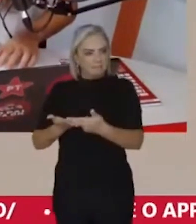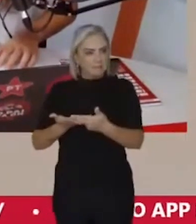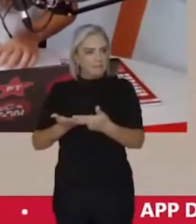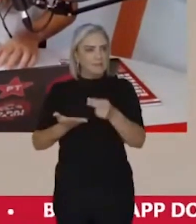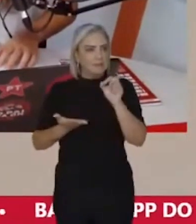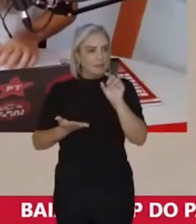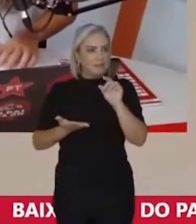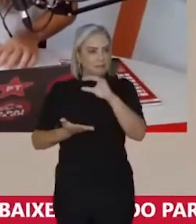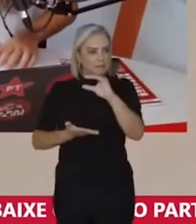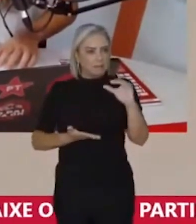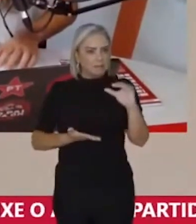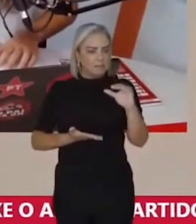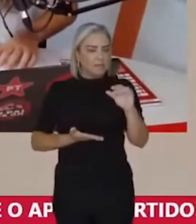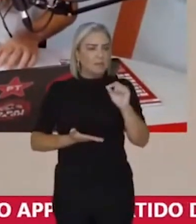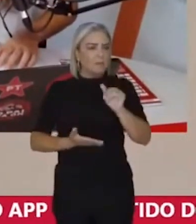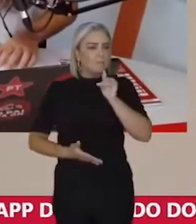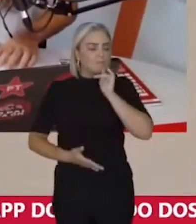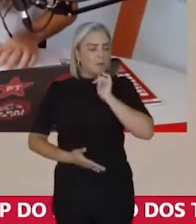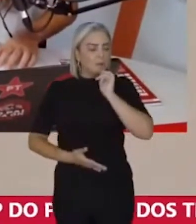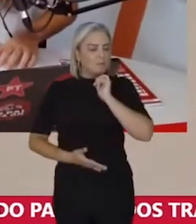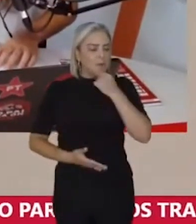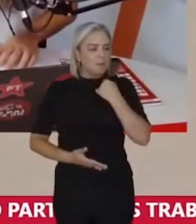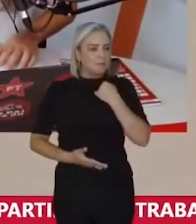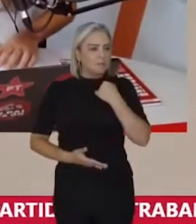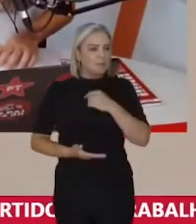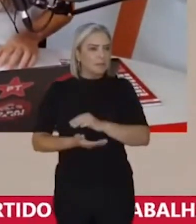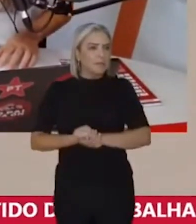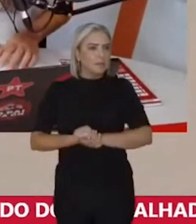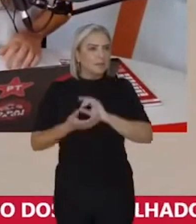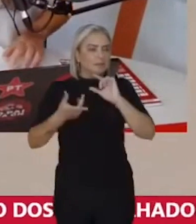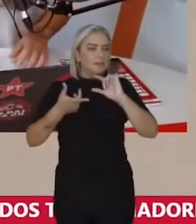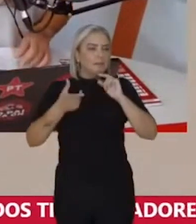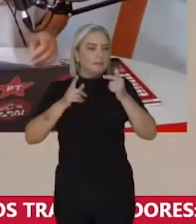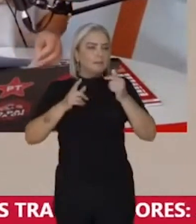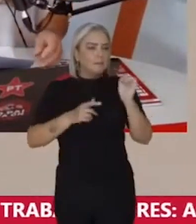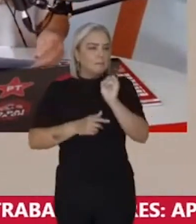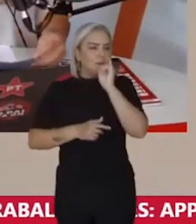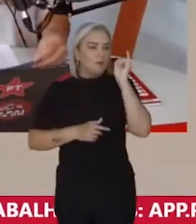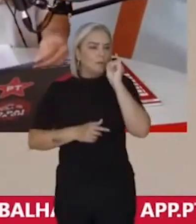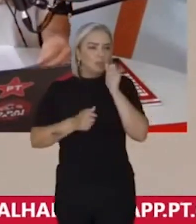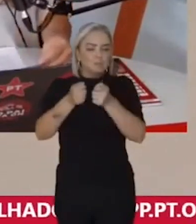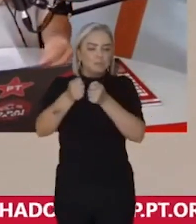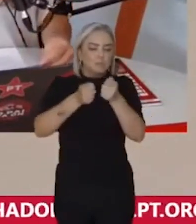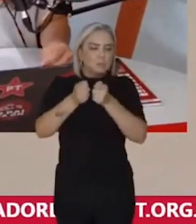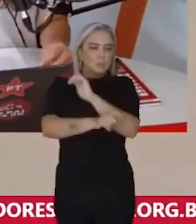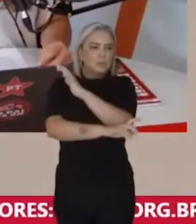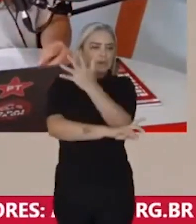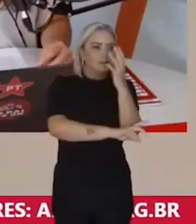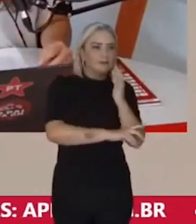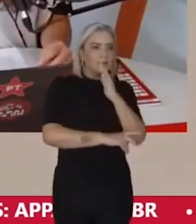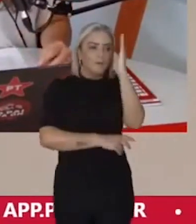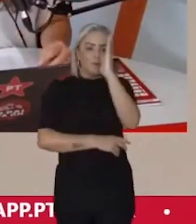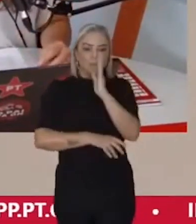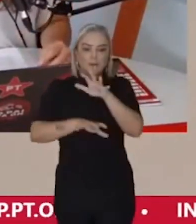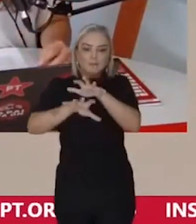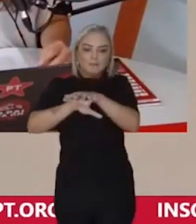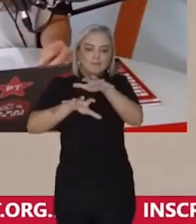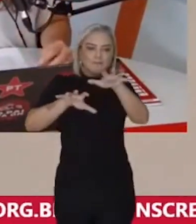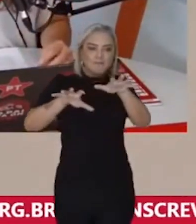ocasião, como um exemplo paradigmático de controle ambiental. Quer dizer, o Brasil estava na